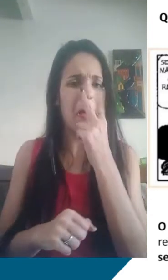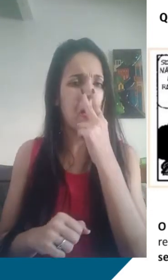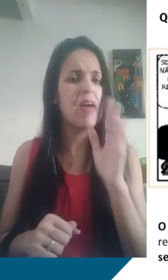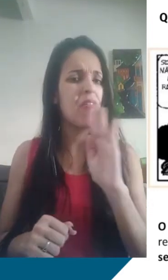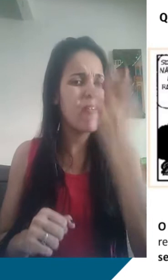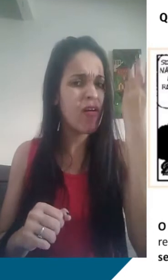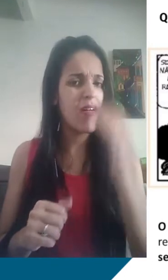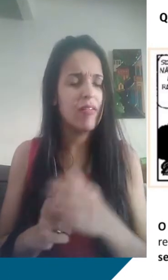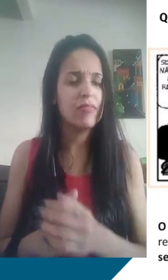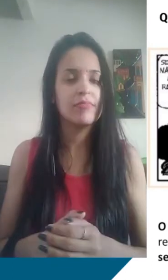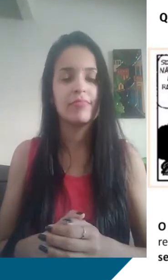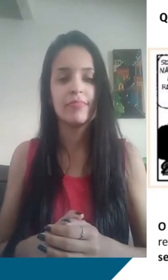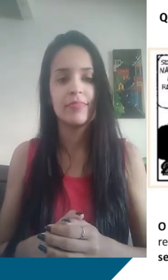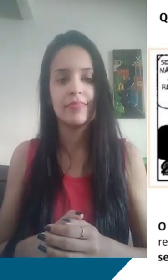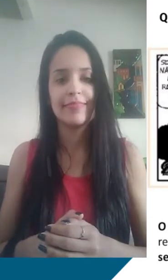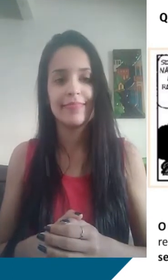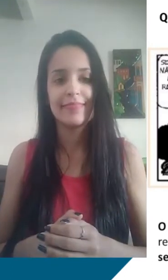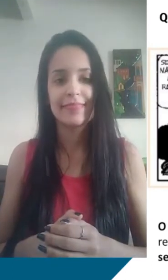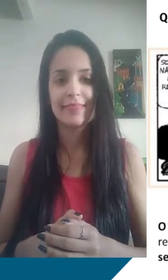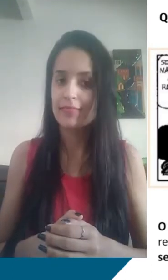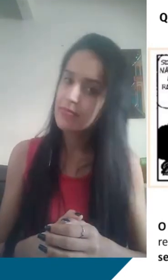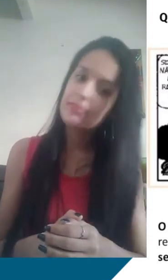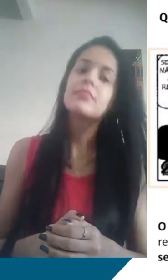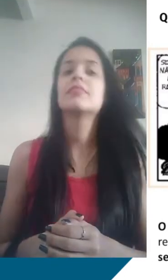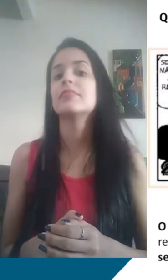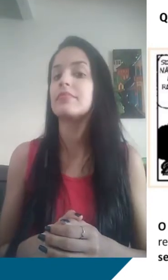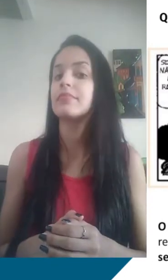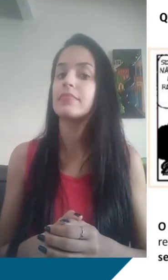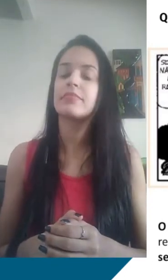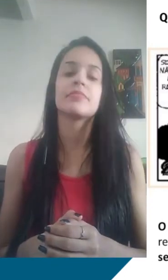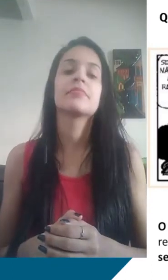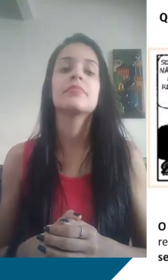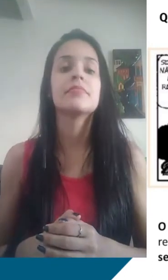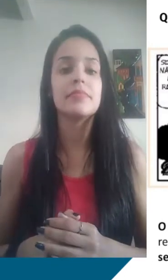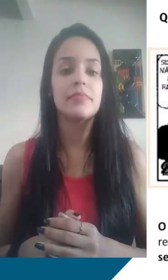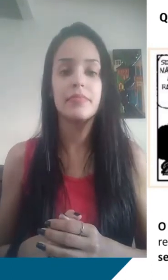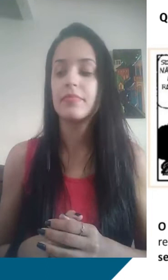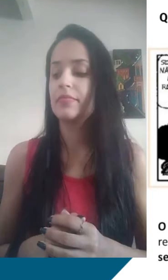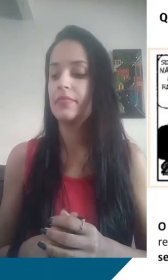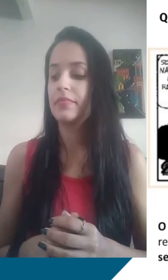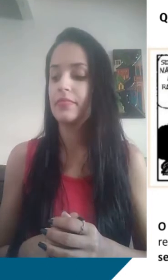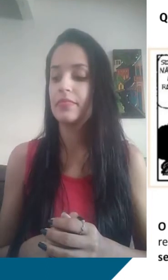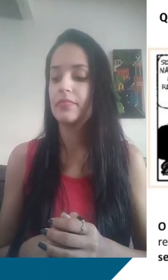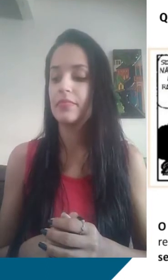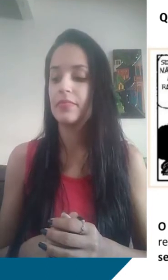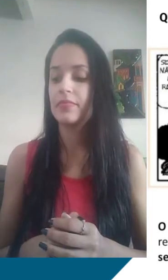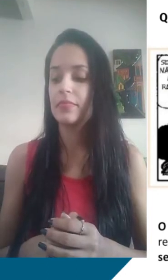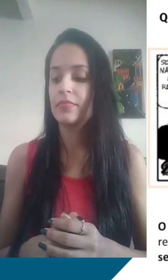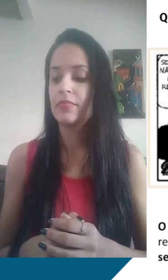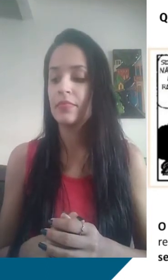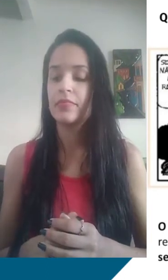redação. O comando dessa questão ressalta um recurso importante da coesão textual, chamado de